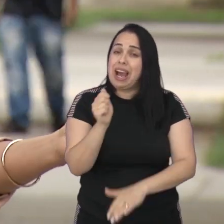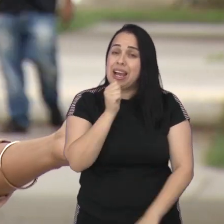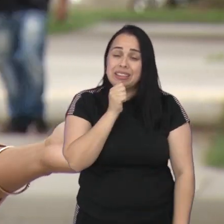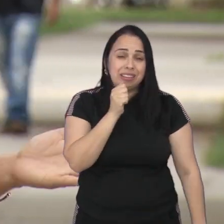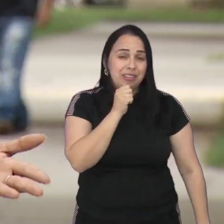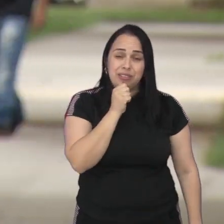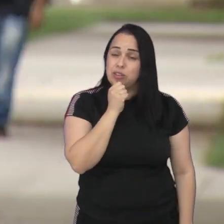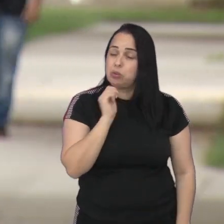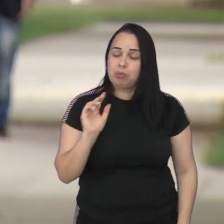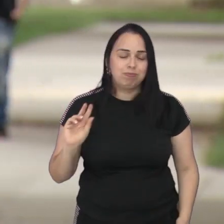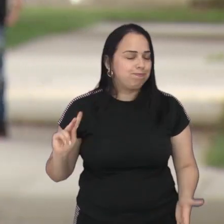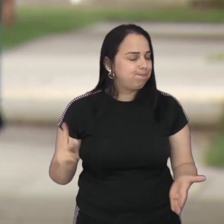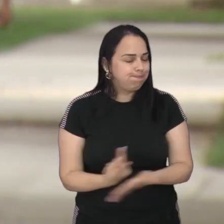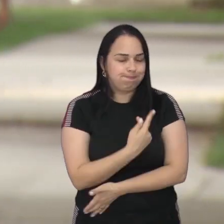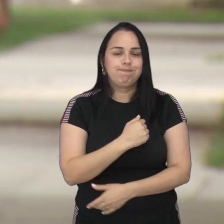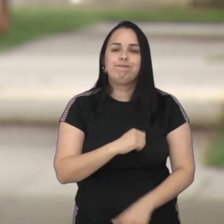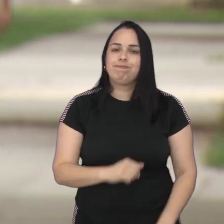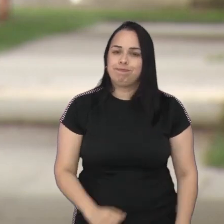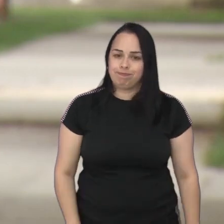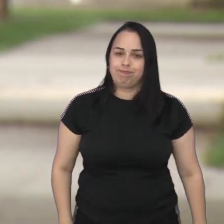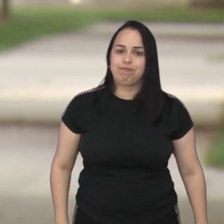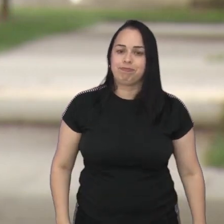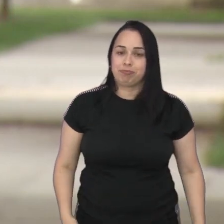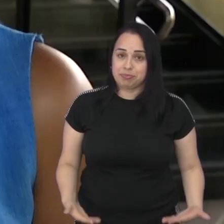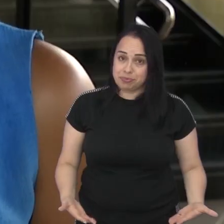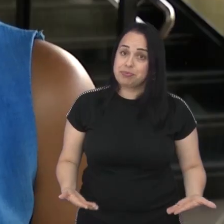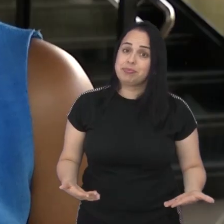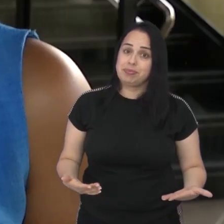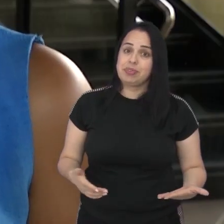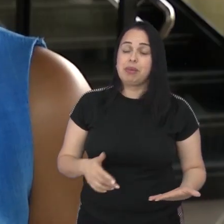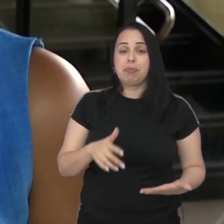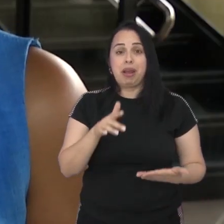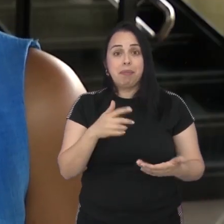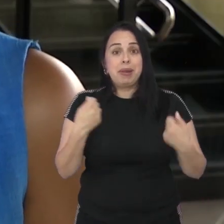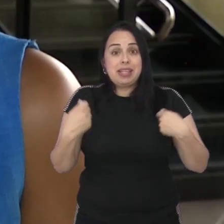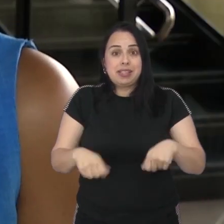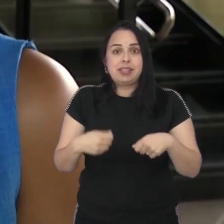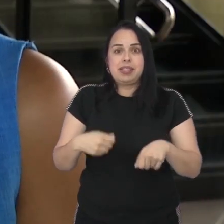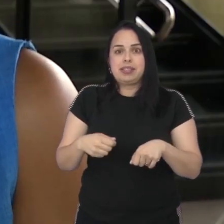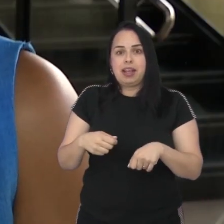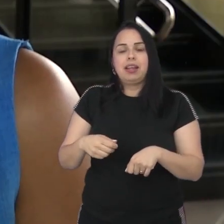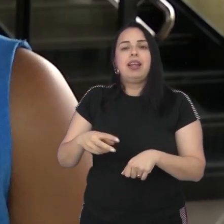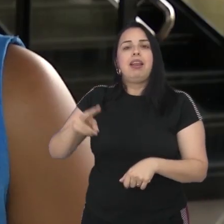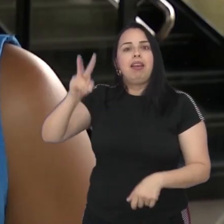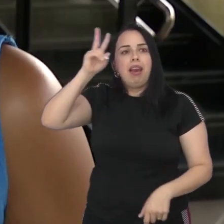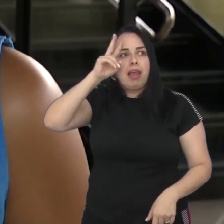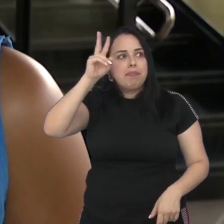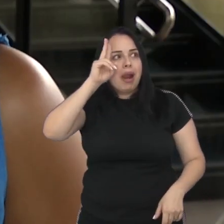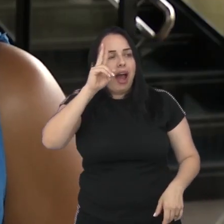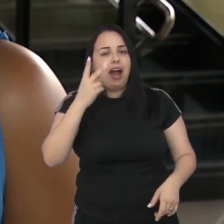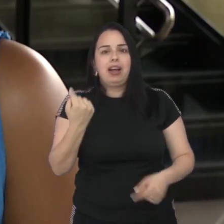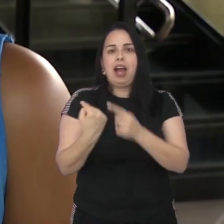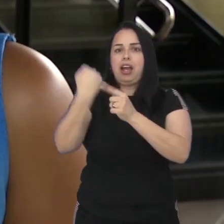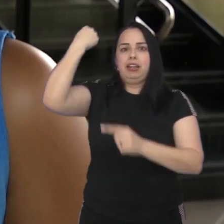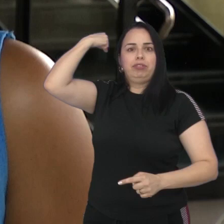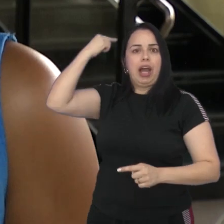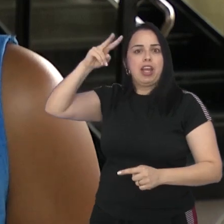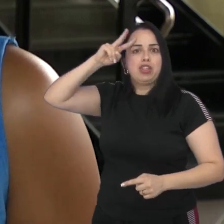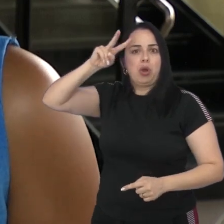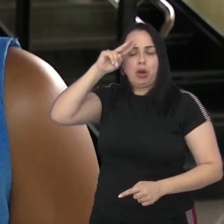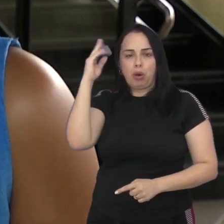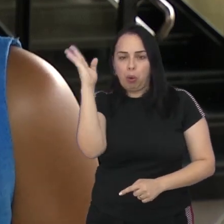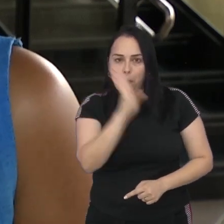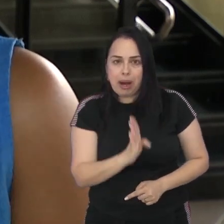anos depois, isso não acontece como deveria. E isso faz parte para você construir essa reparação histórica, para você